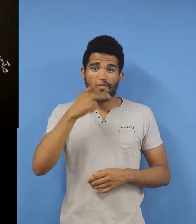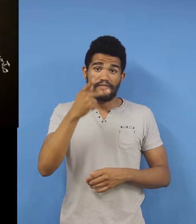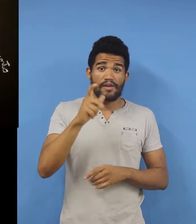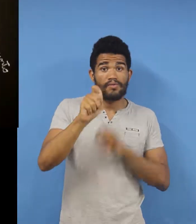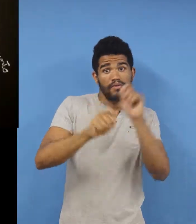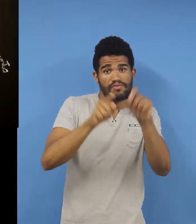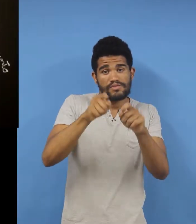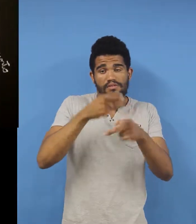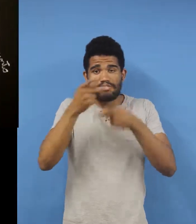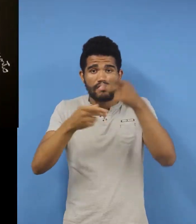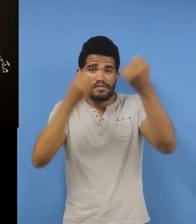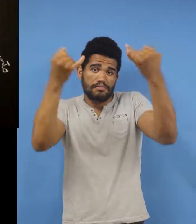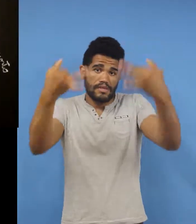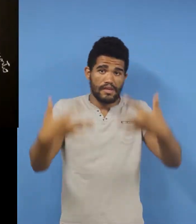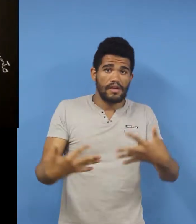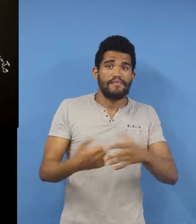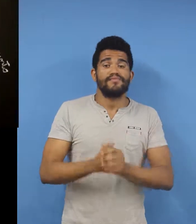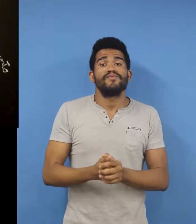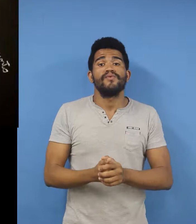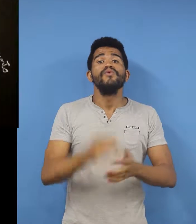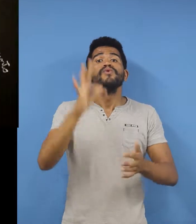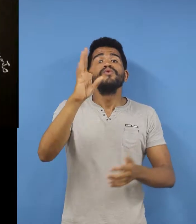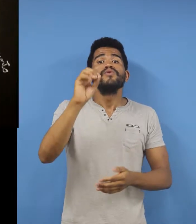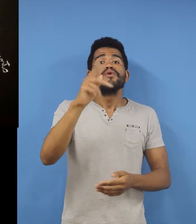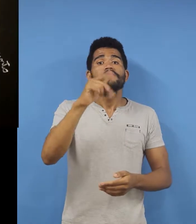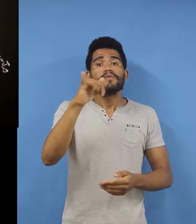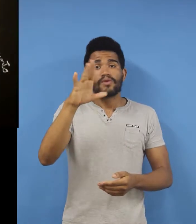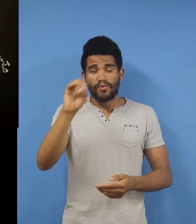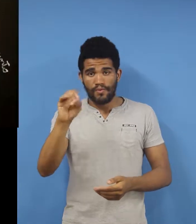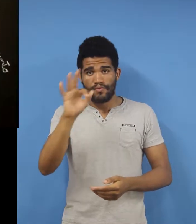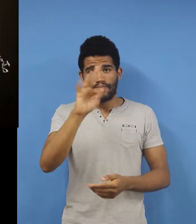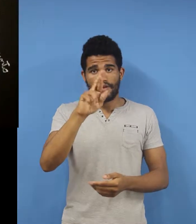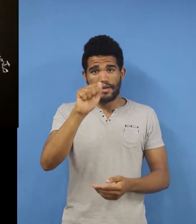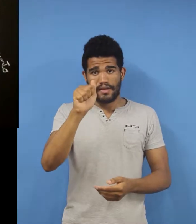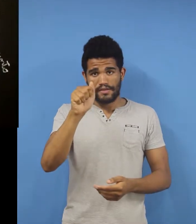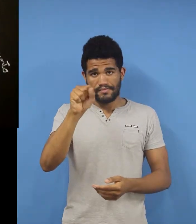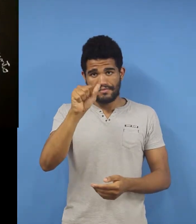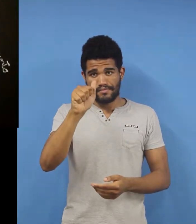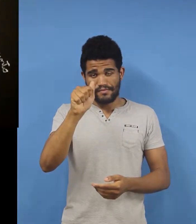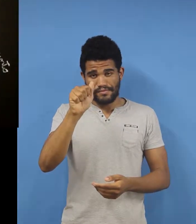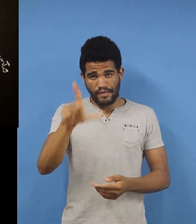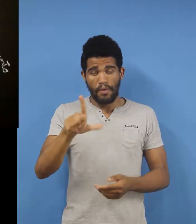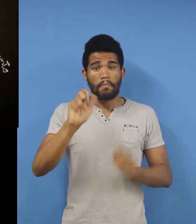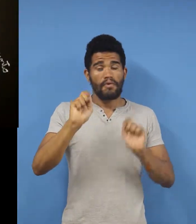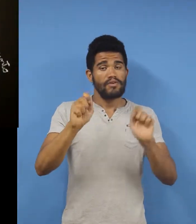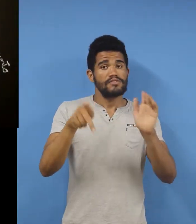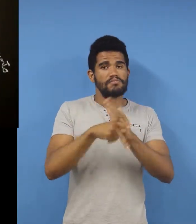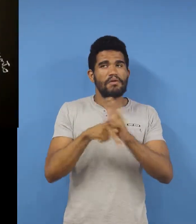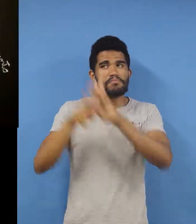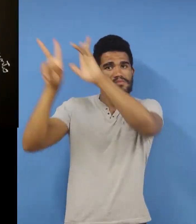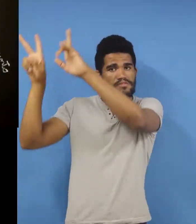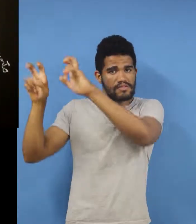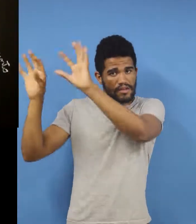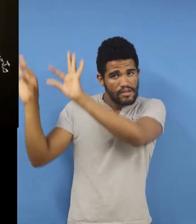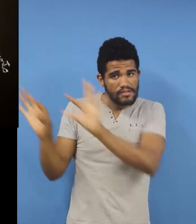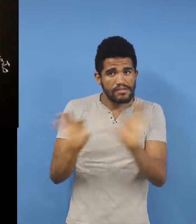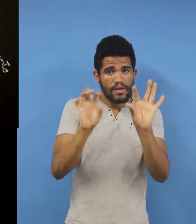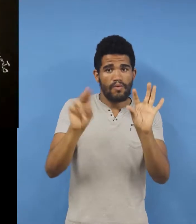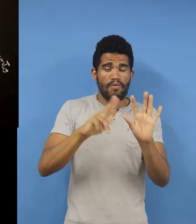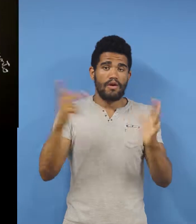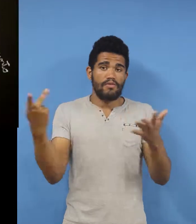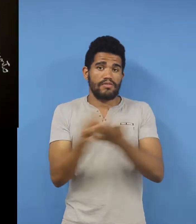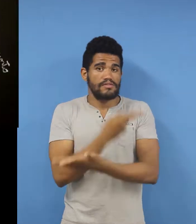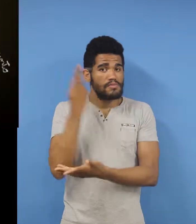frasal. O período não é tipo uma linha não, tá? O período é uma frase que vai dizer sobre o que você vai falar. Mas veja só, o tópico frasal pode ser